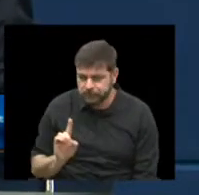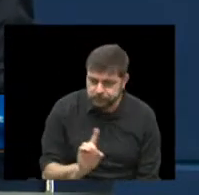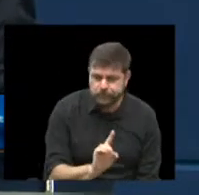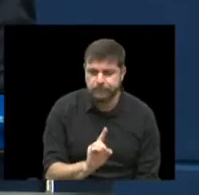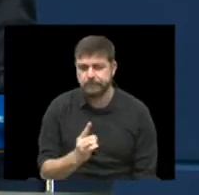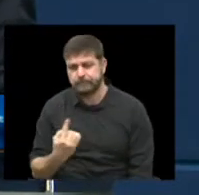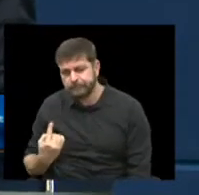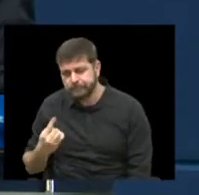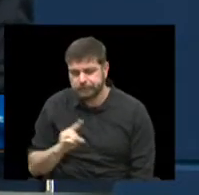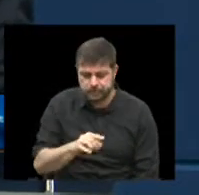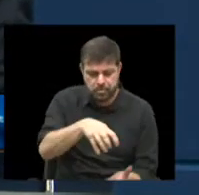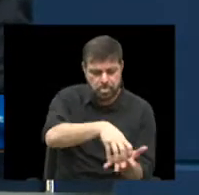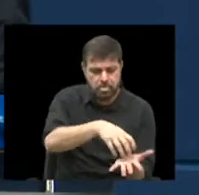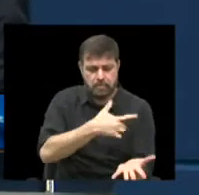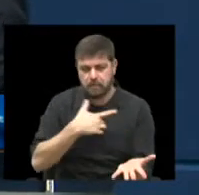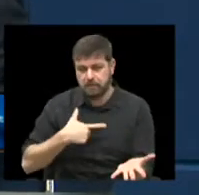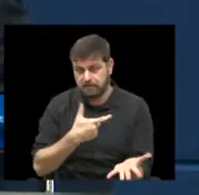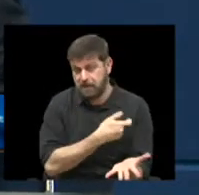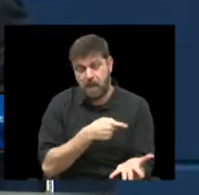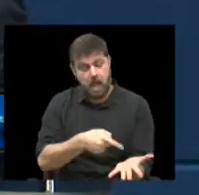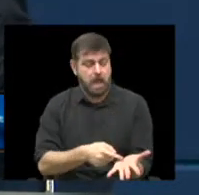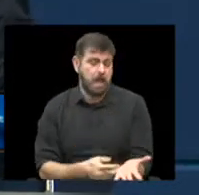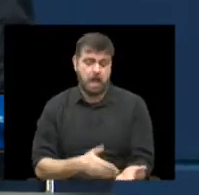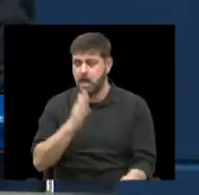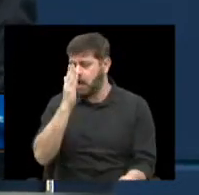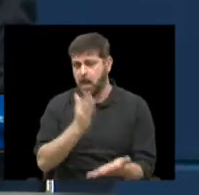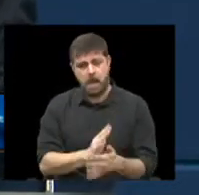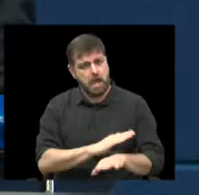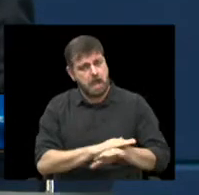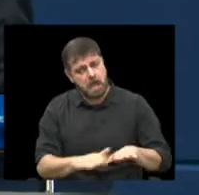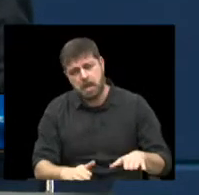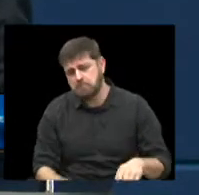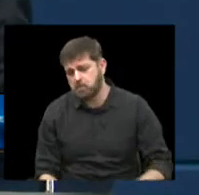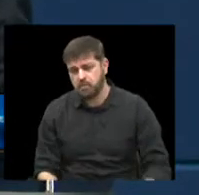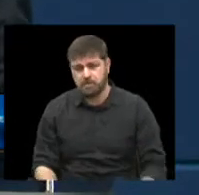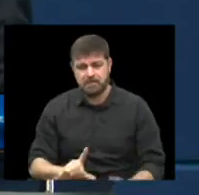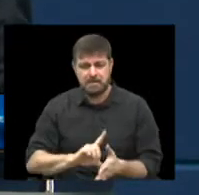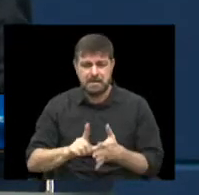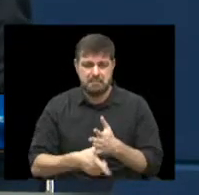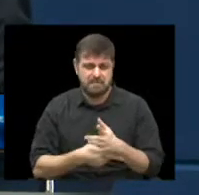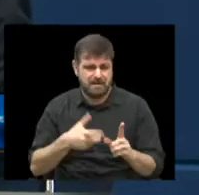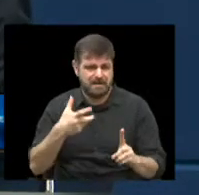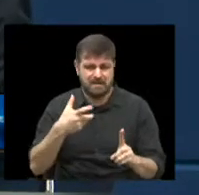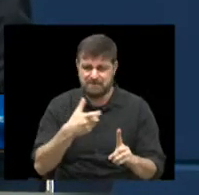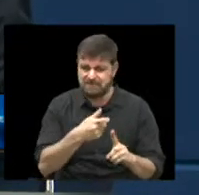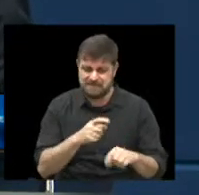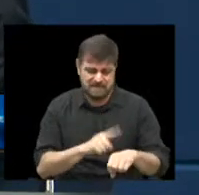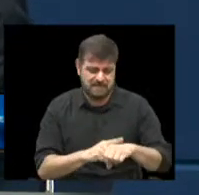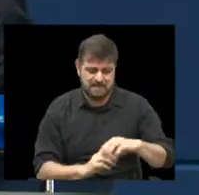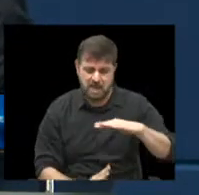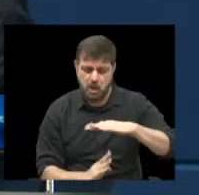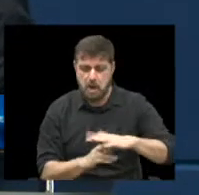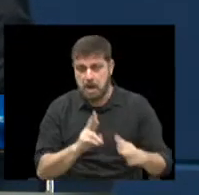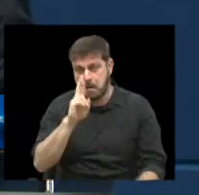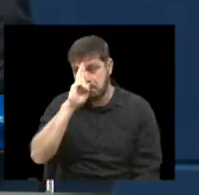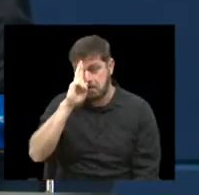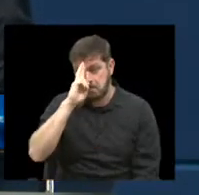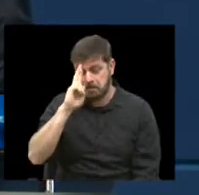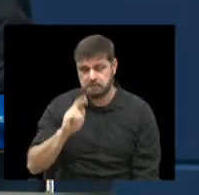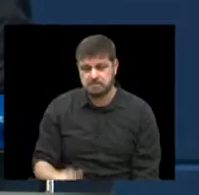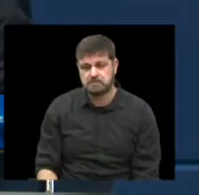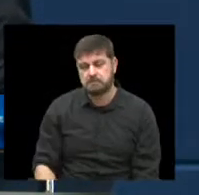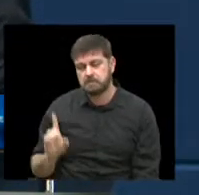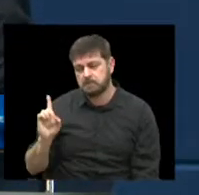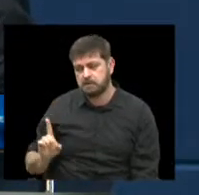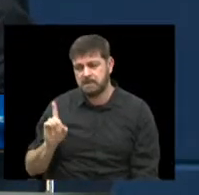os funcionários não deram a vacina porque acabou, outra hora porque a vacina somente é dada até ao meio-dia e a paciente